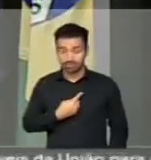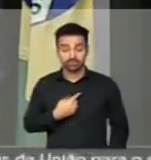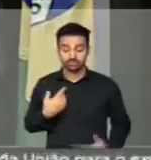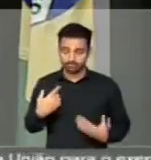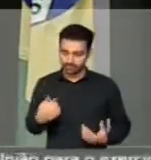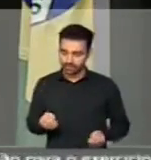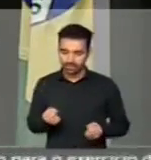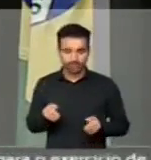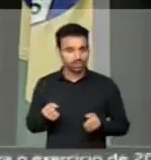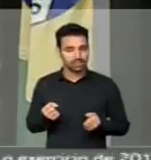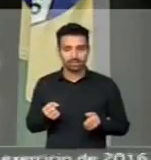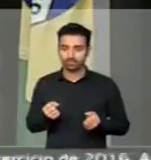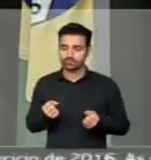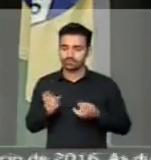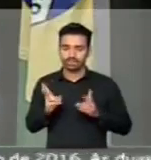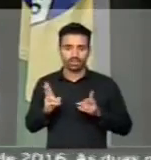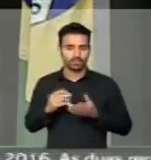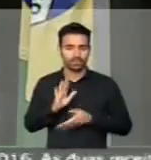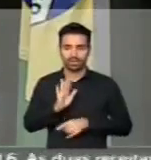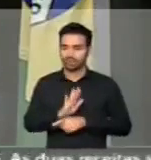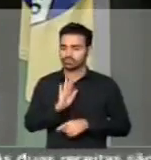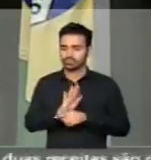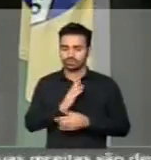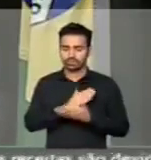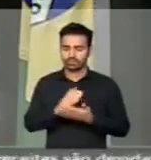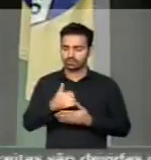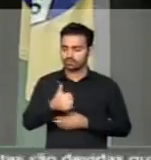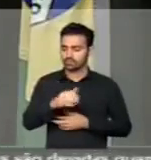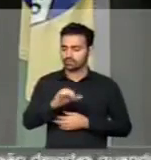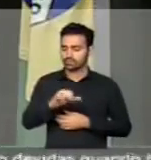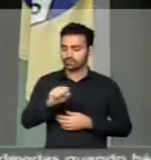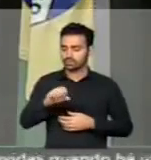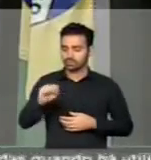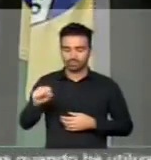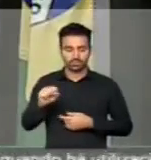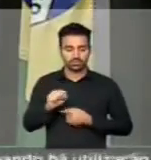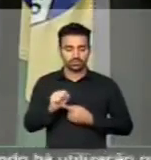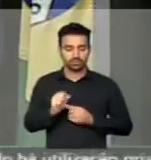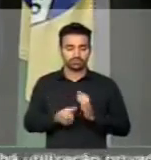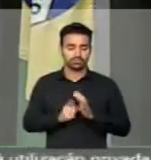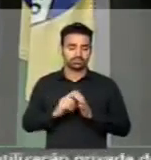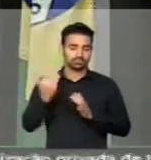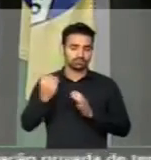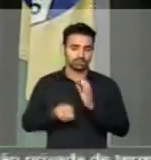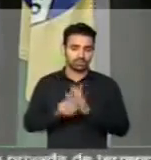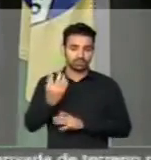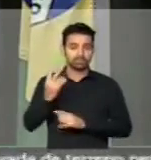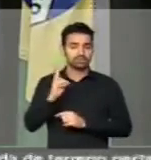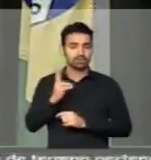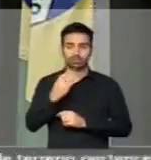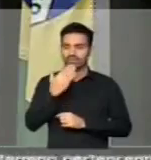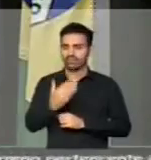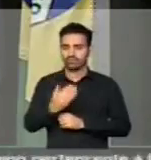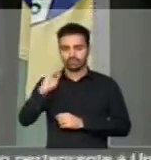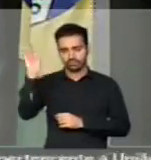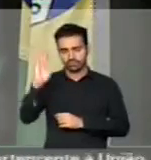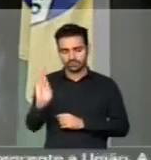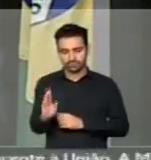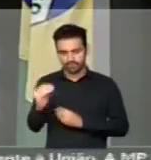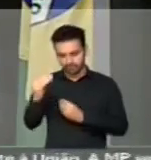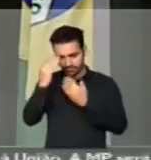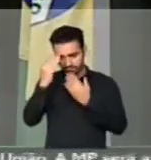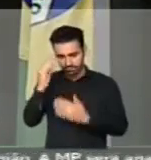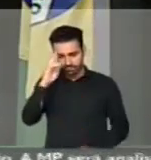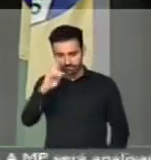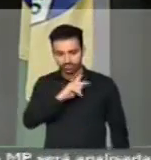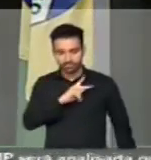estivemos desde 1988, na nossa fundação, a favor do Brasil. Muito obrigado,